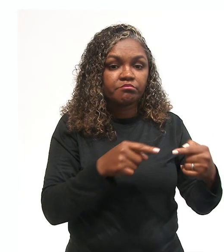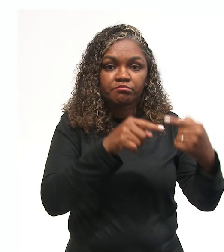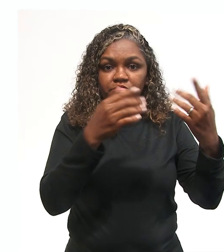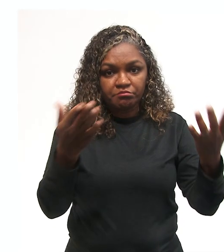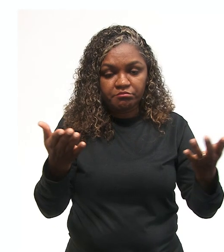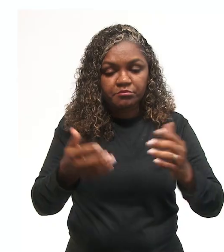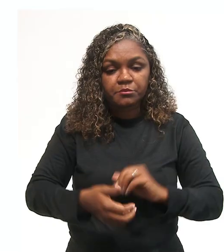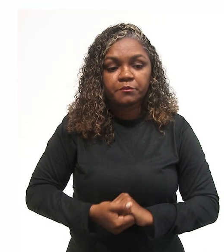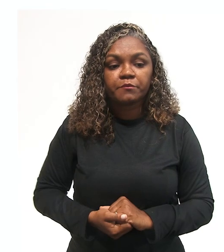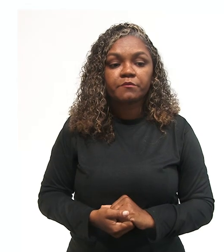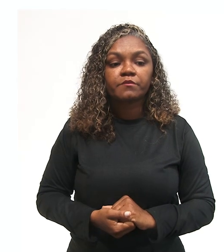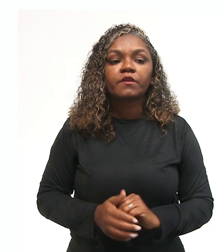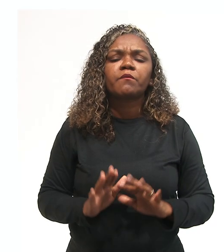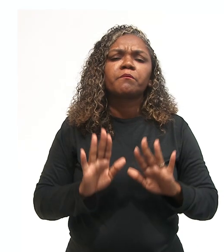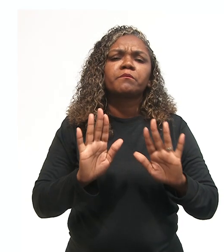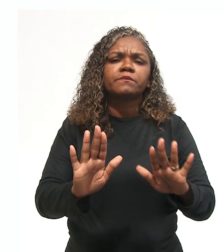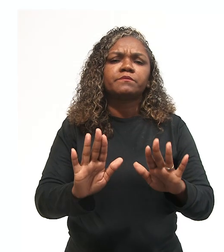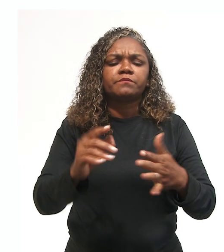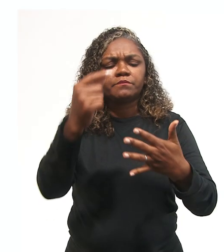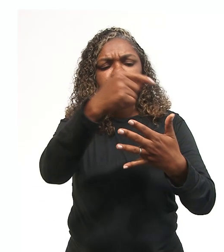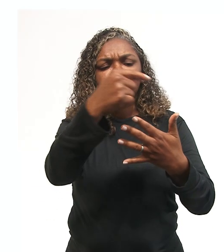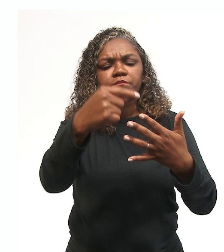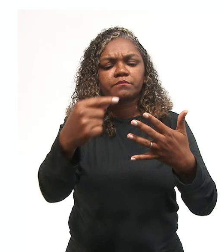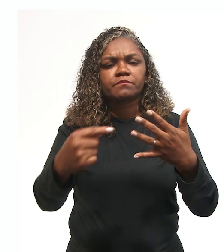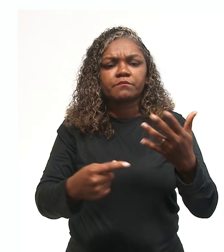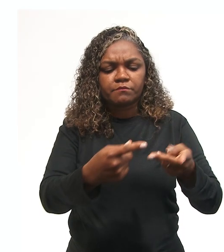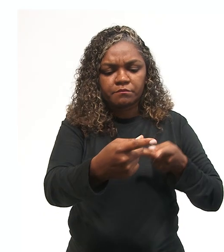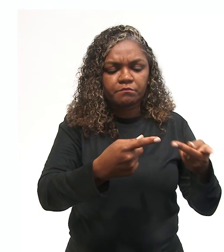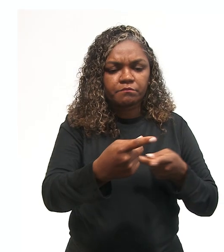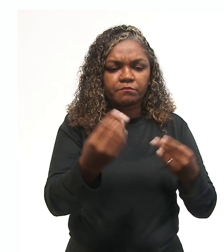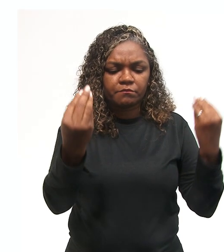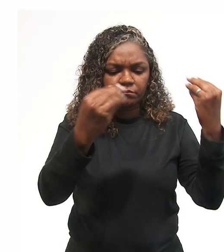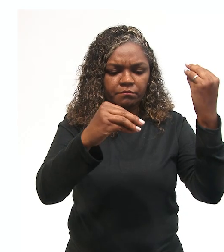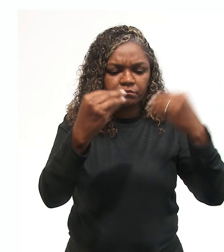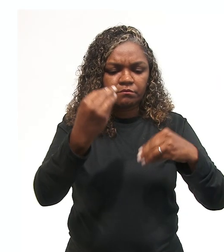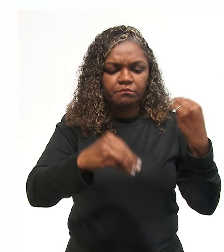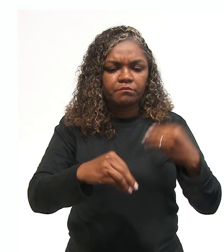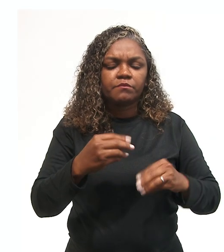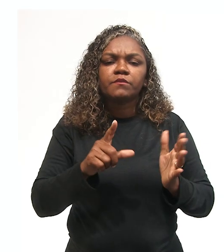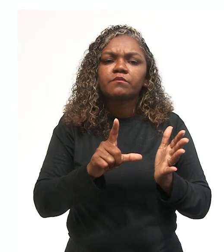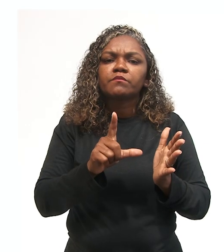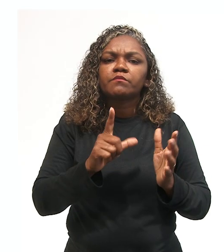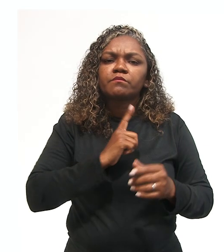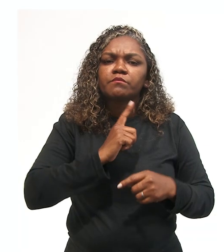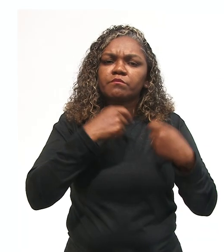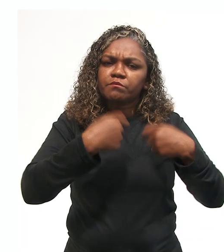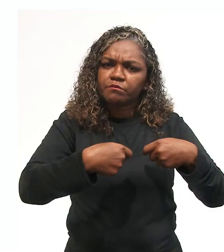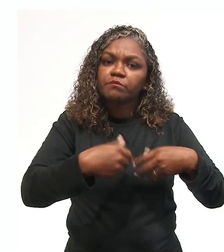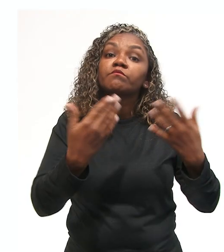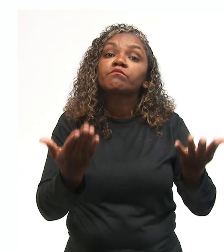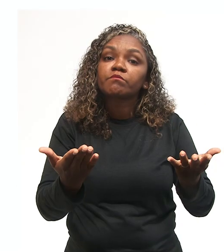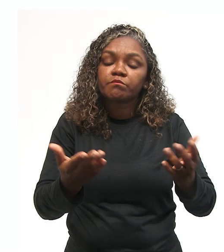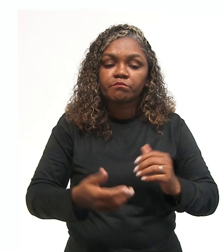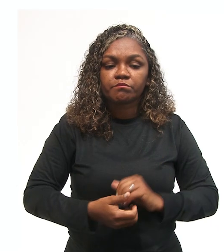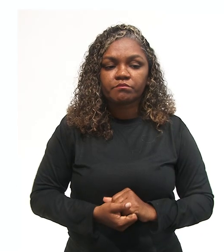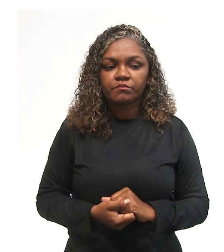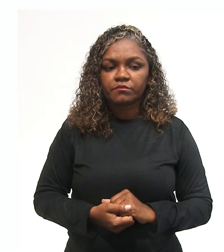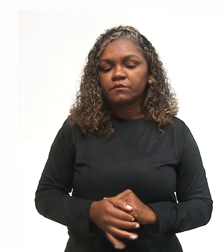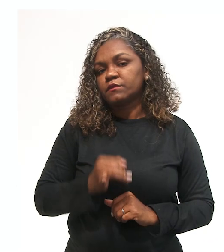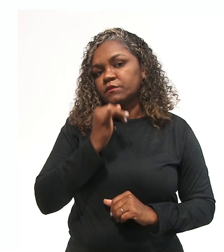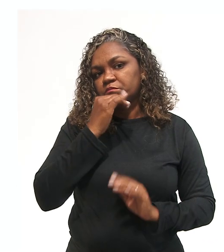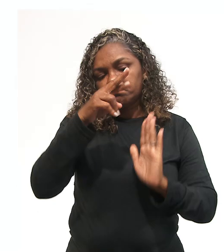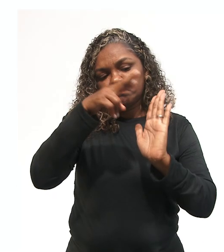os elementos de um projeto de pesquisa? Né? O que um projeto de pesquisa tem que ter? Olha só, não há